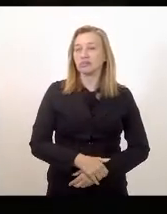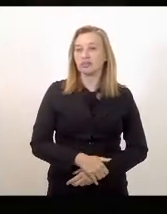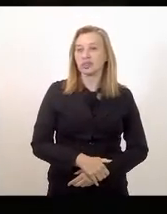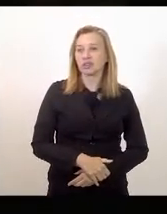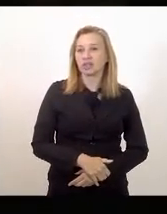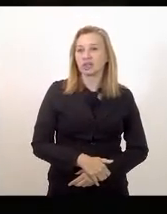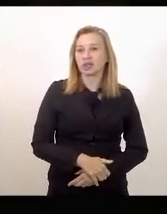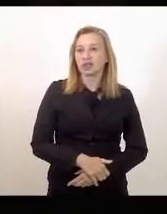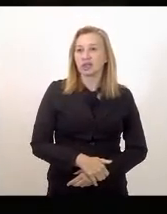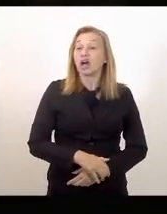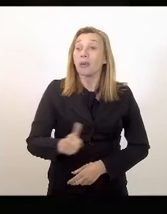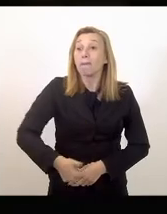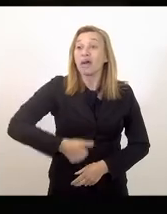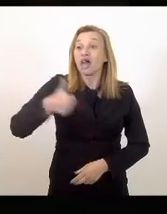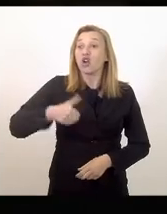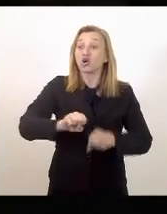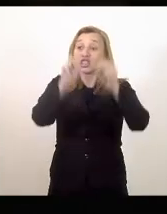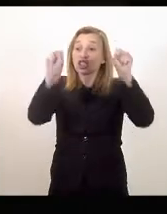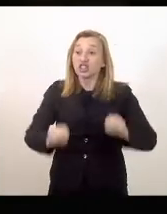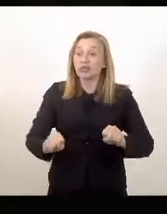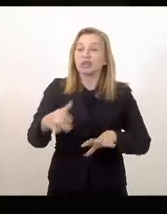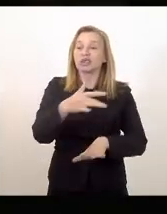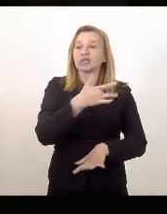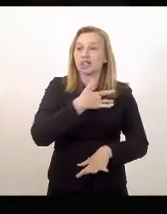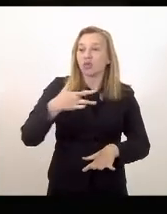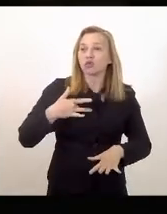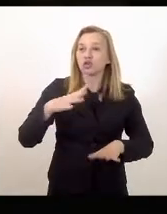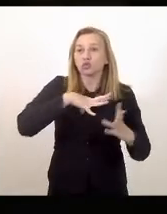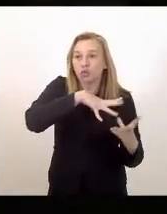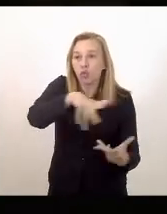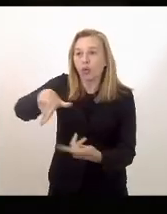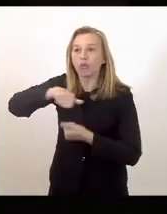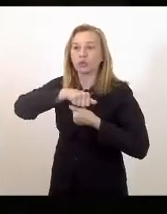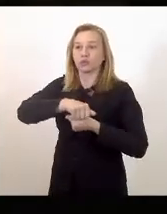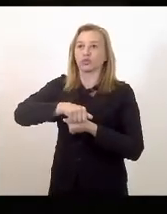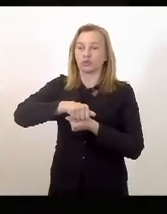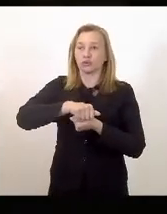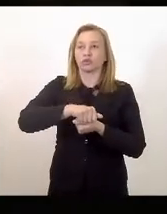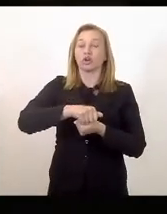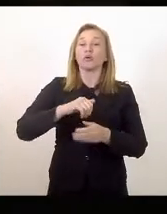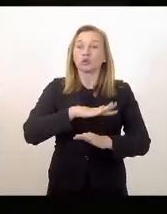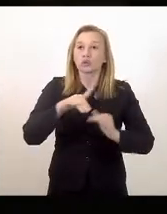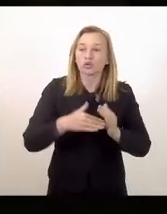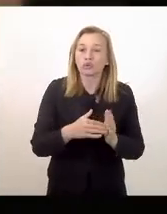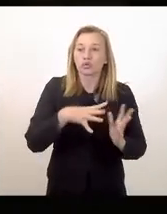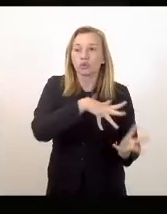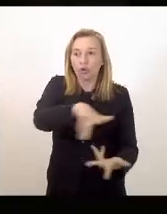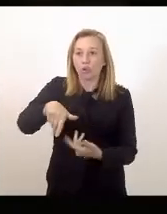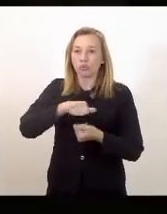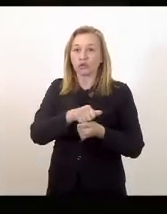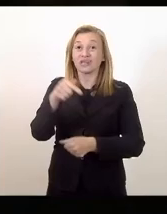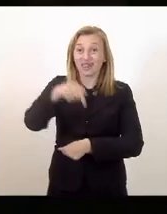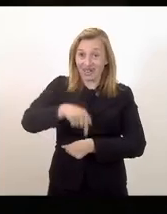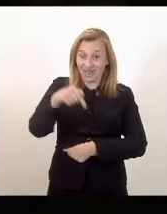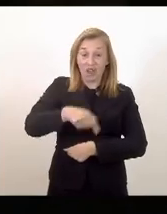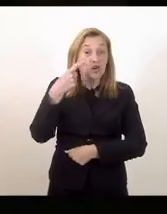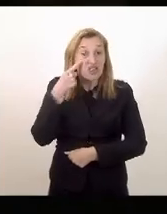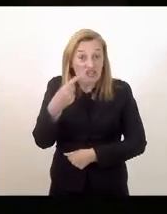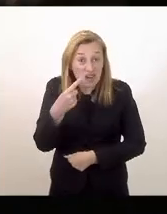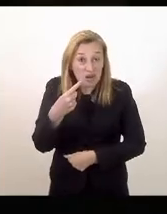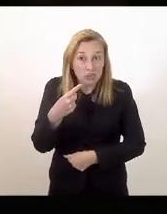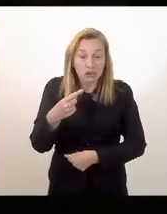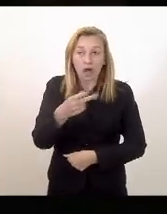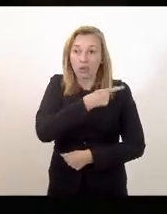considerado um dos melhores sistemas de saúde do mundo, elogiado por todo mundo. E aqui o que a gente vê é o